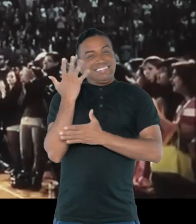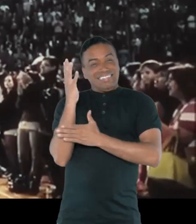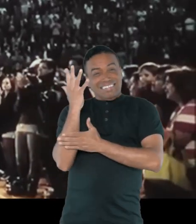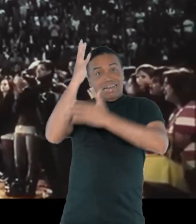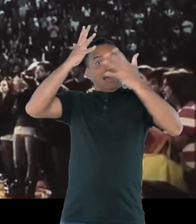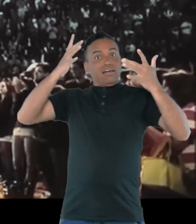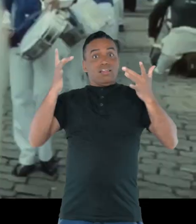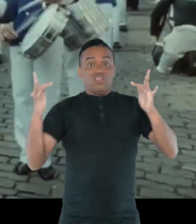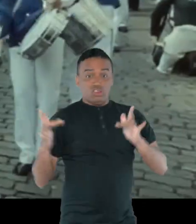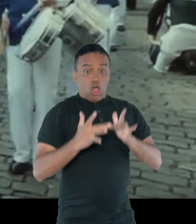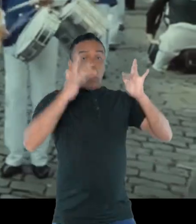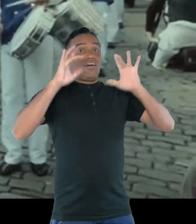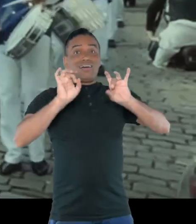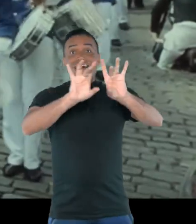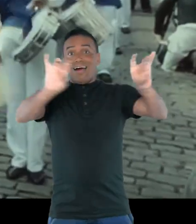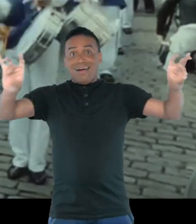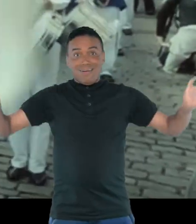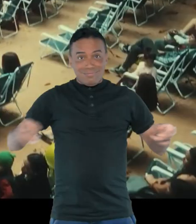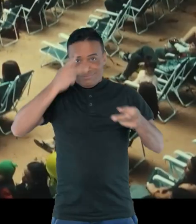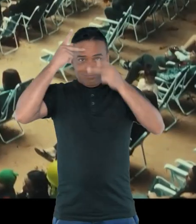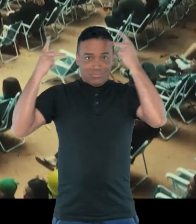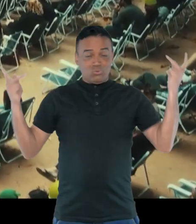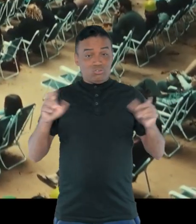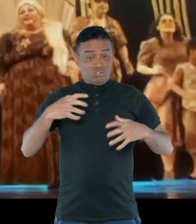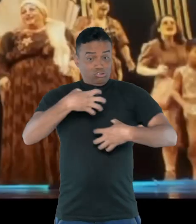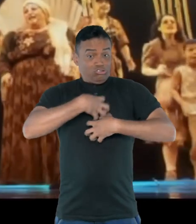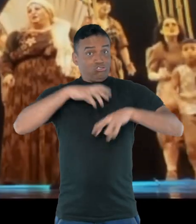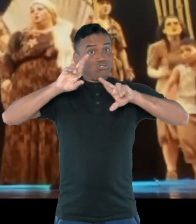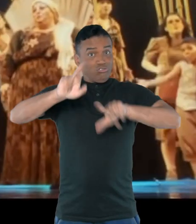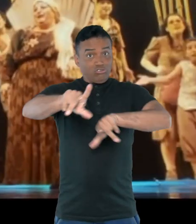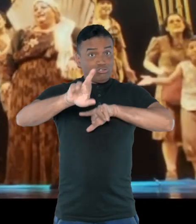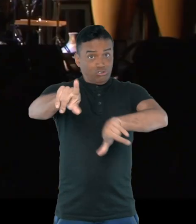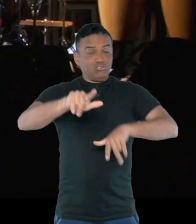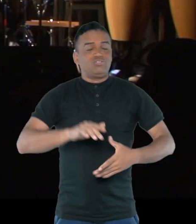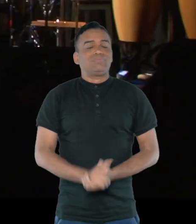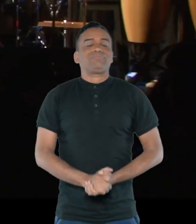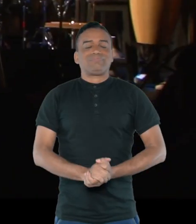que toca cada um de nós de um jeito diferente.